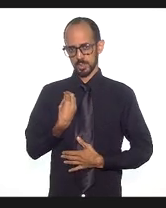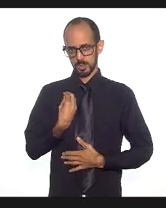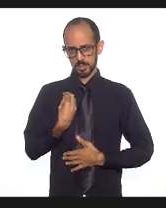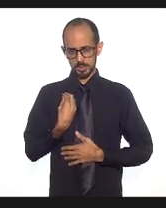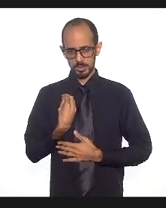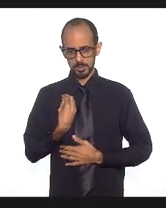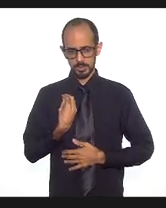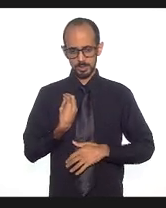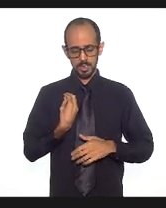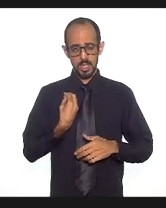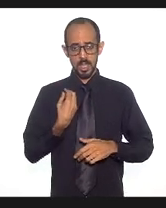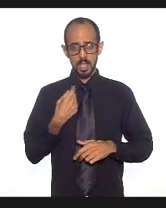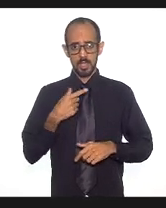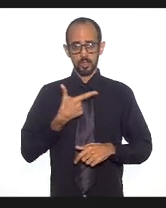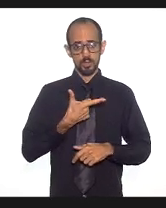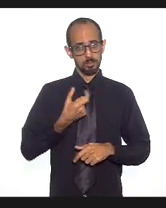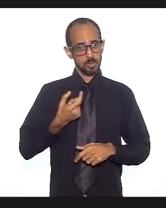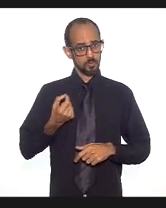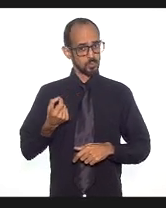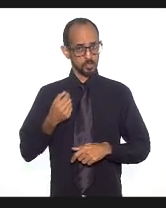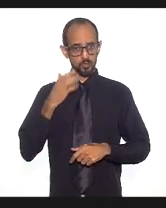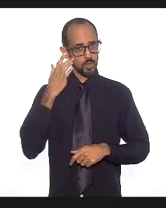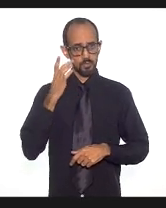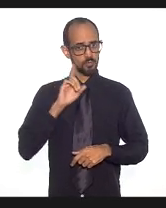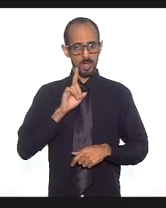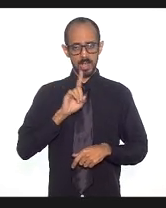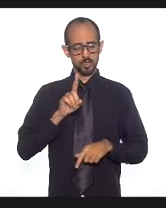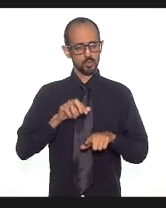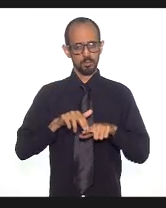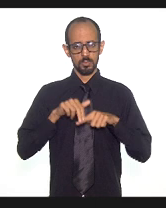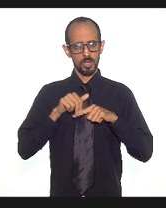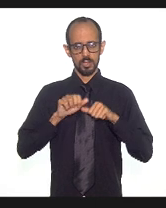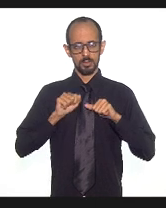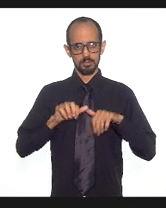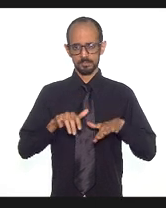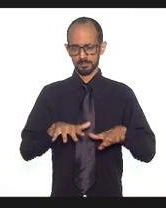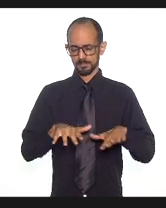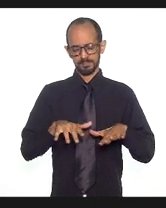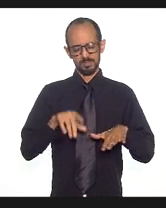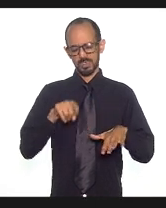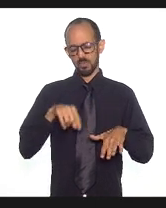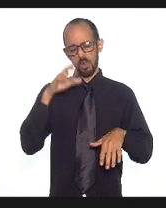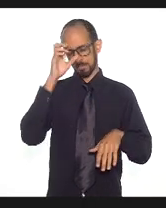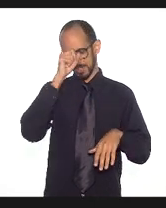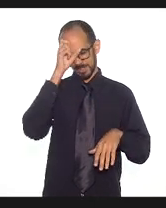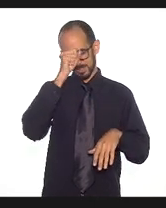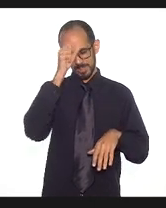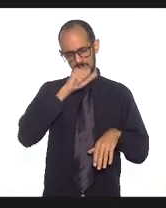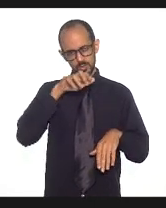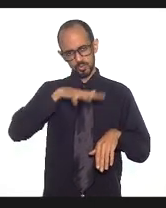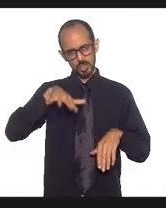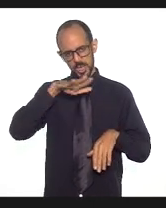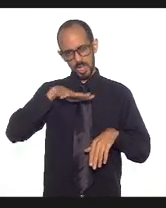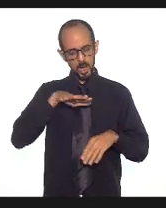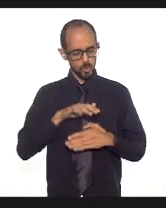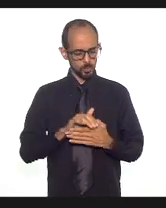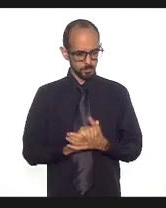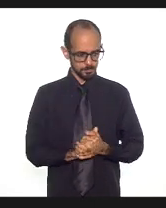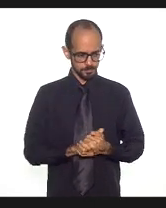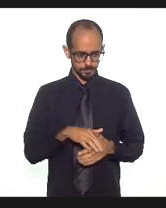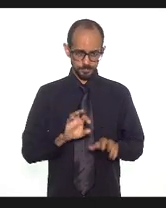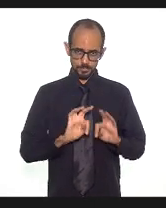Tivemos um ano muito difícil em 2020, né, com a pandemia, um ano de aprendizado geral, e esses